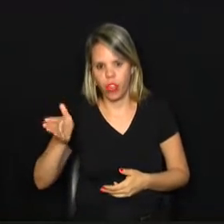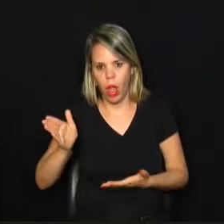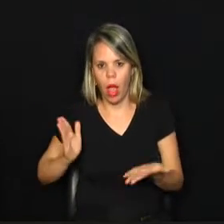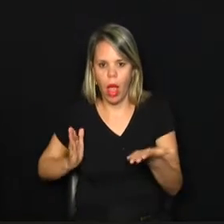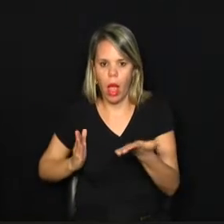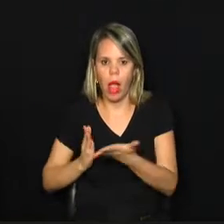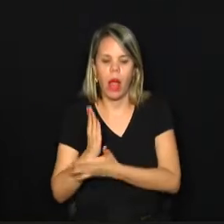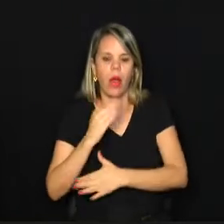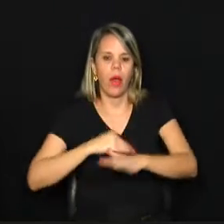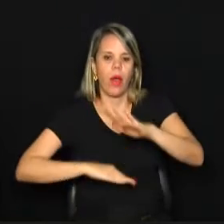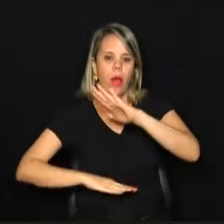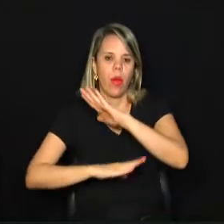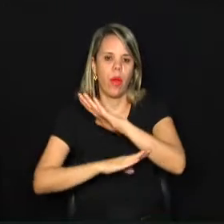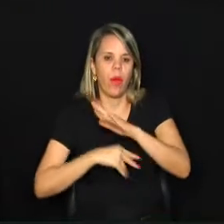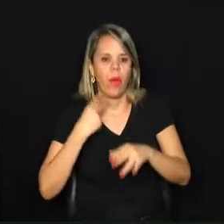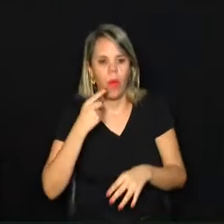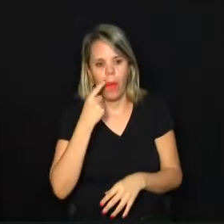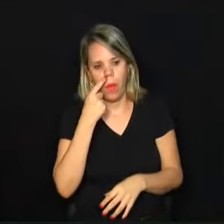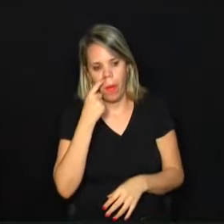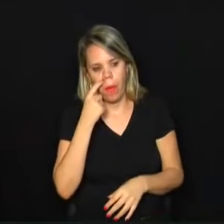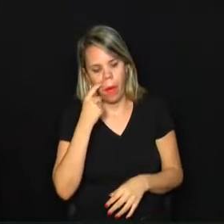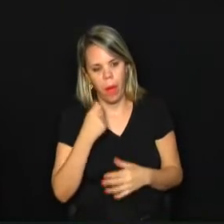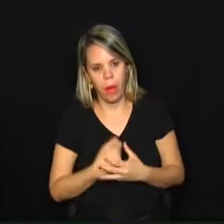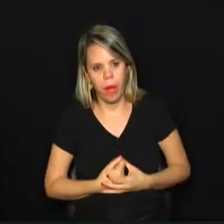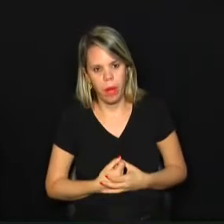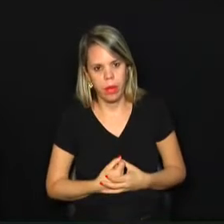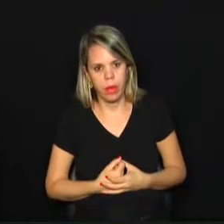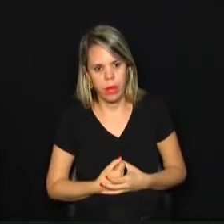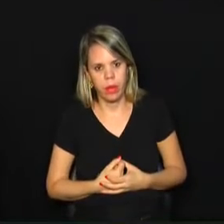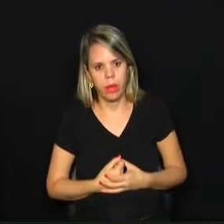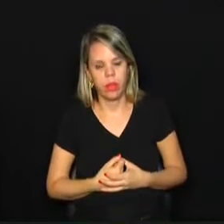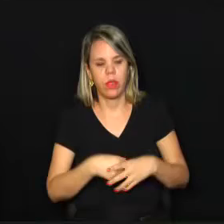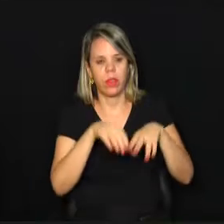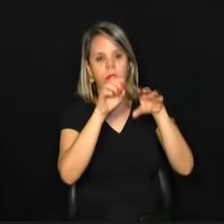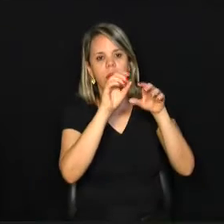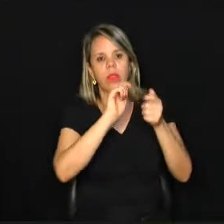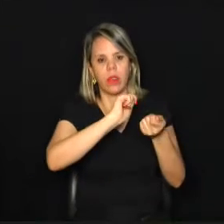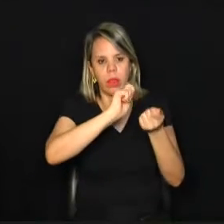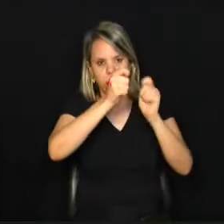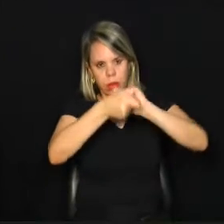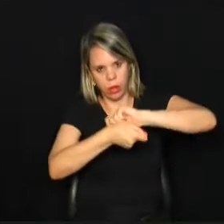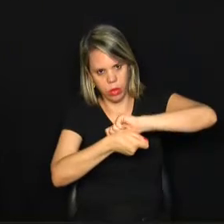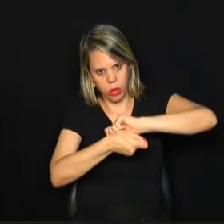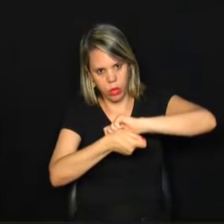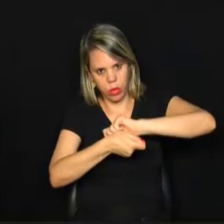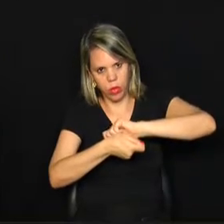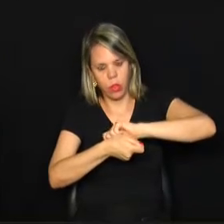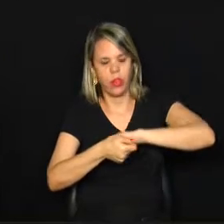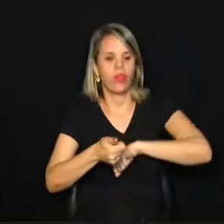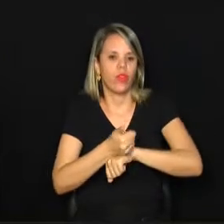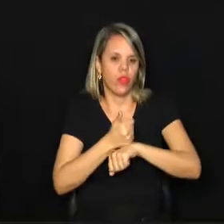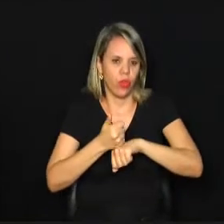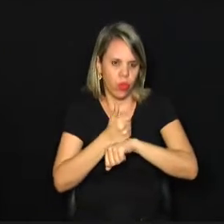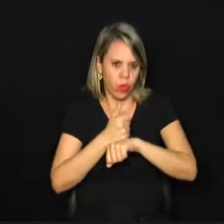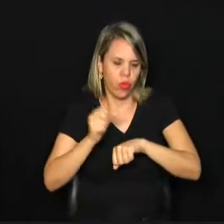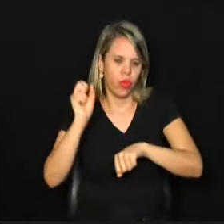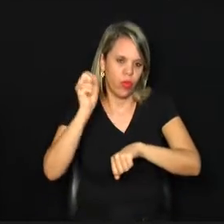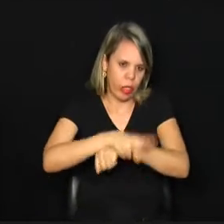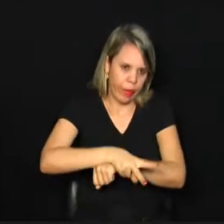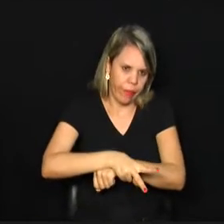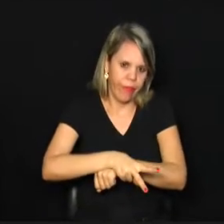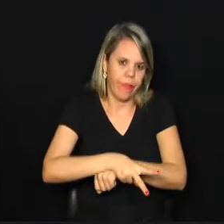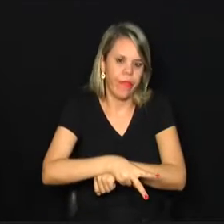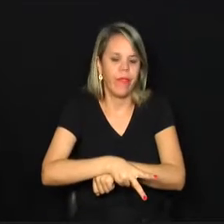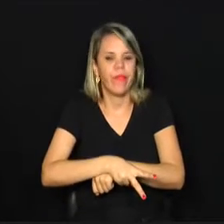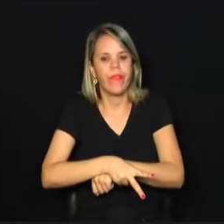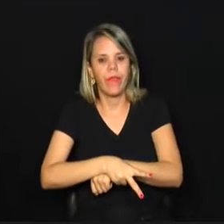pela Câmara de Vereadores de reestruturação dos cargos comissionados, né? Como todos sabem, o TJ de